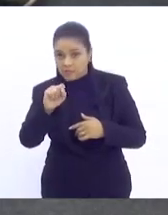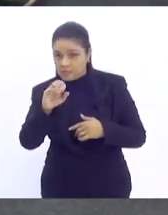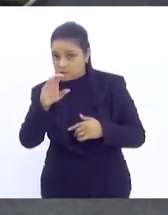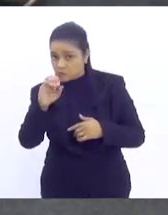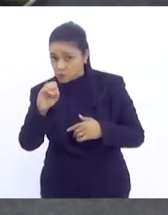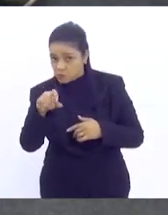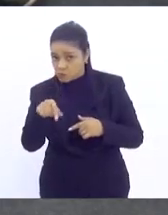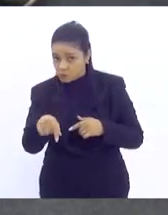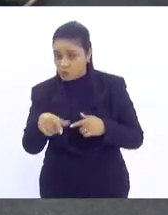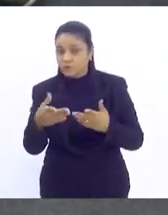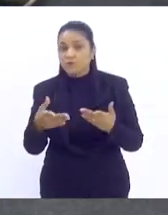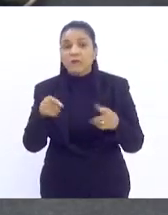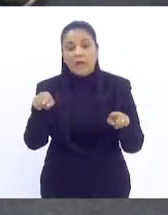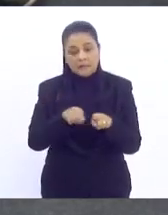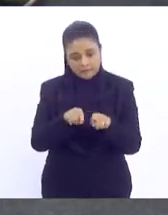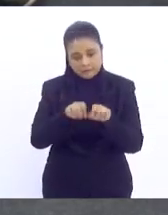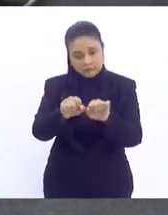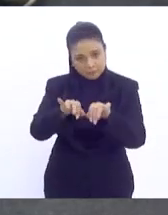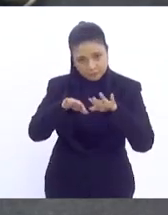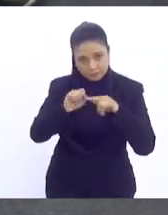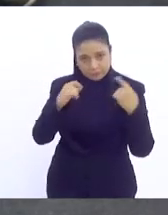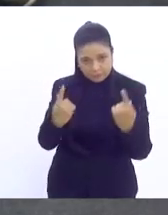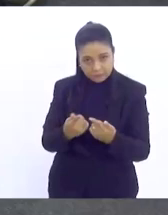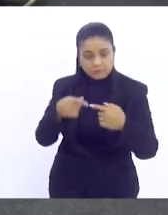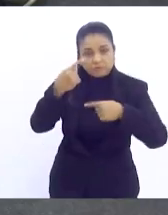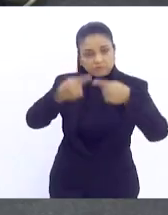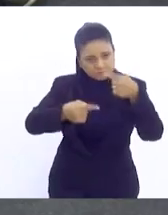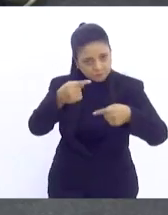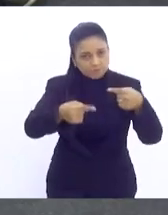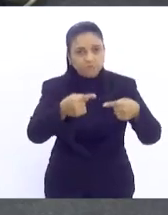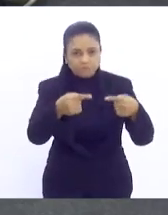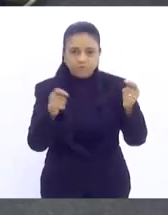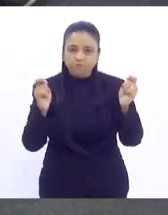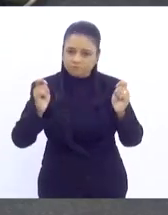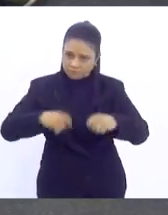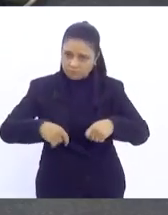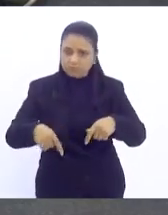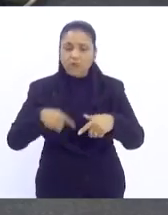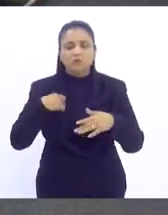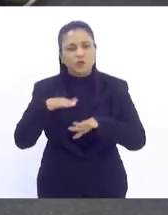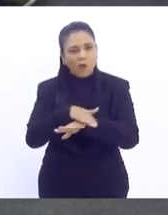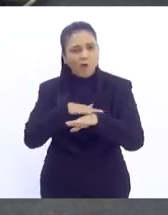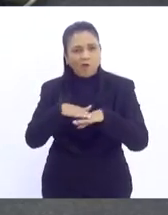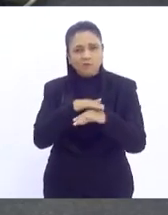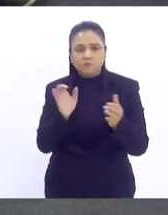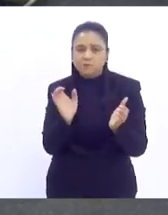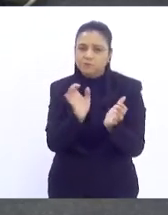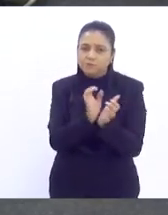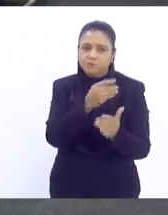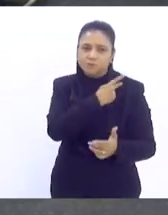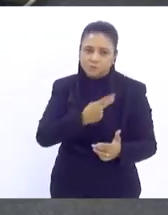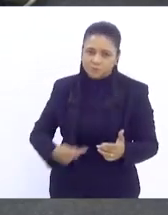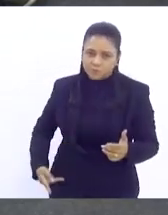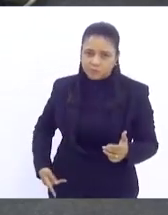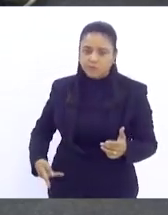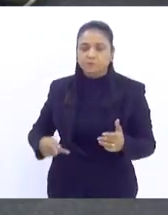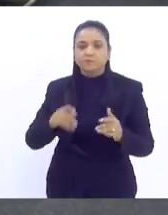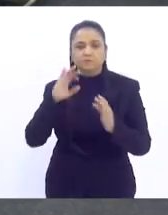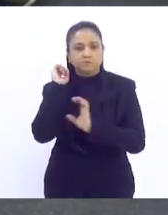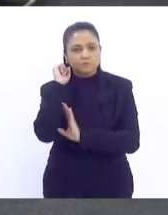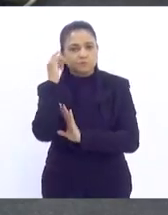casa aqui poderia também fazer esse debate já conversei com o presidente da Comissão de meio ambiente